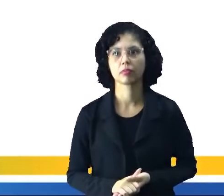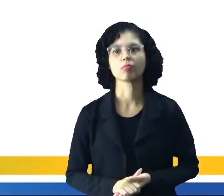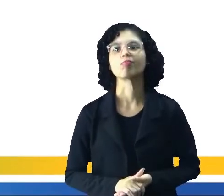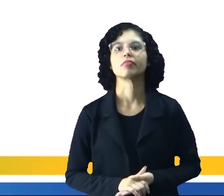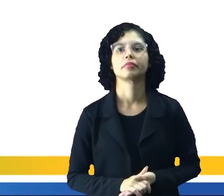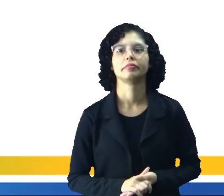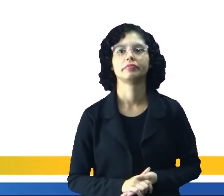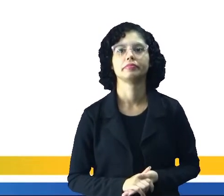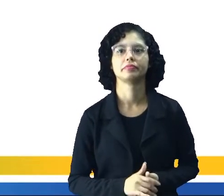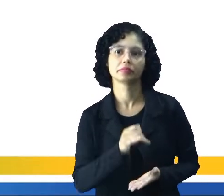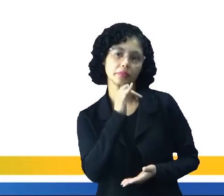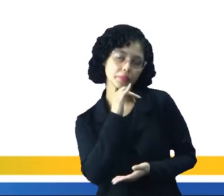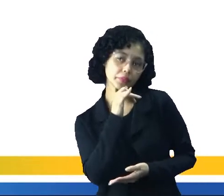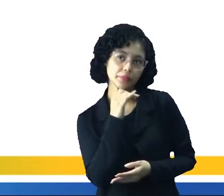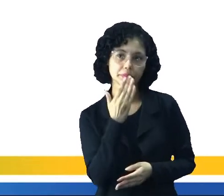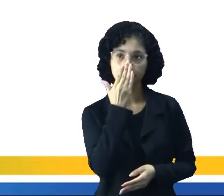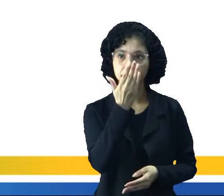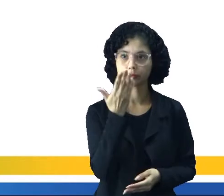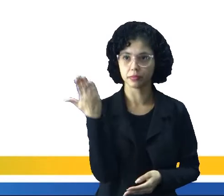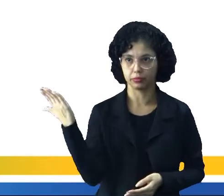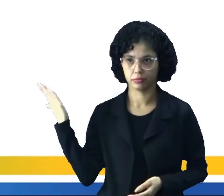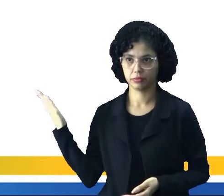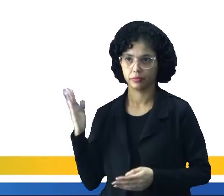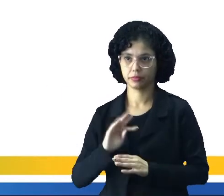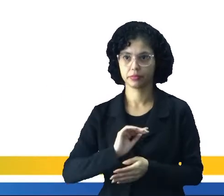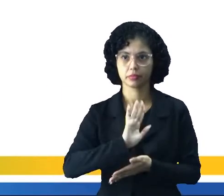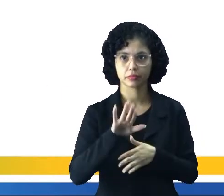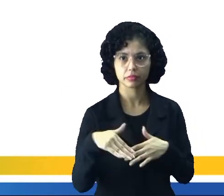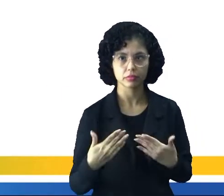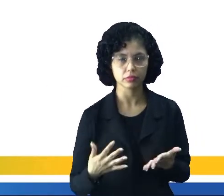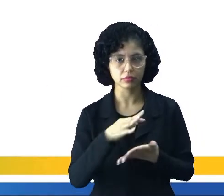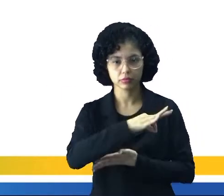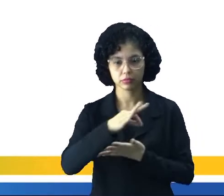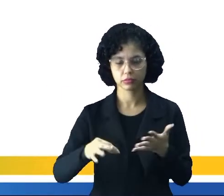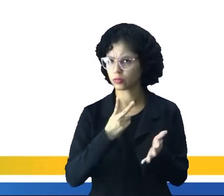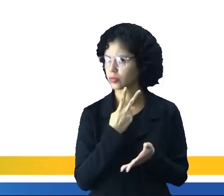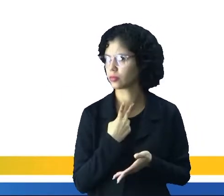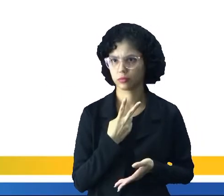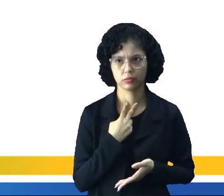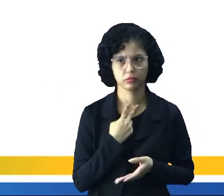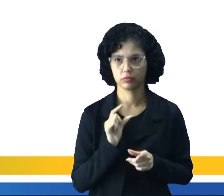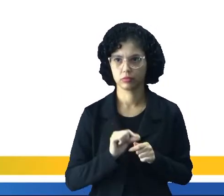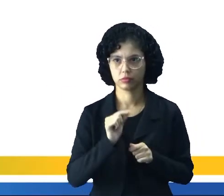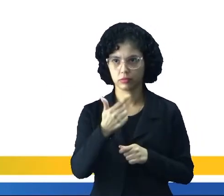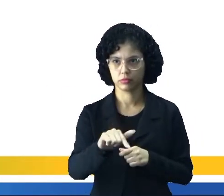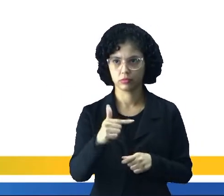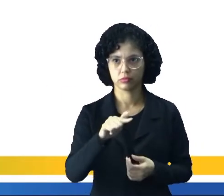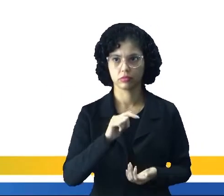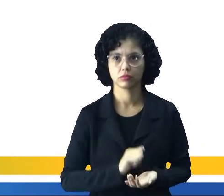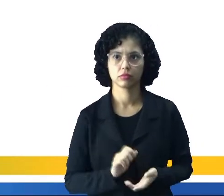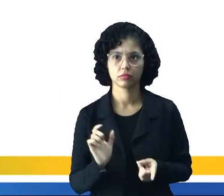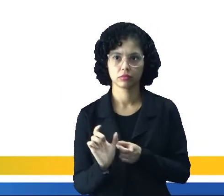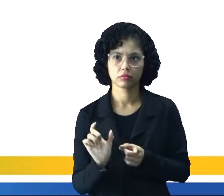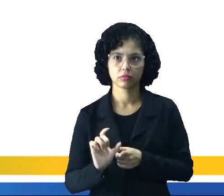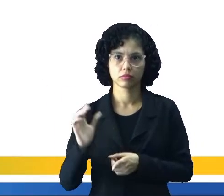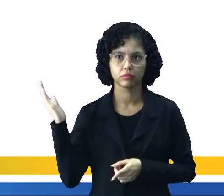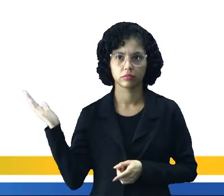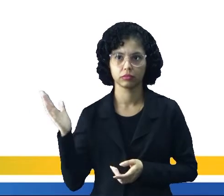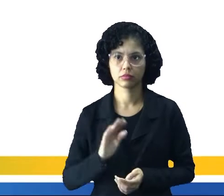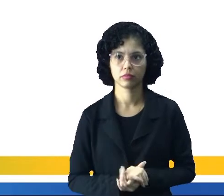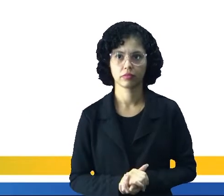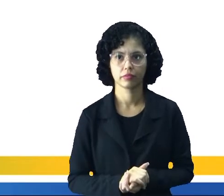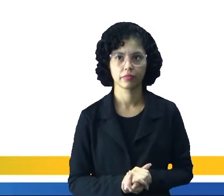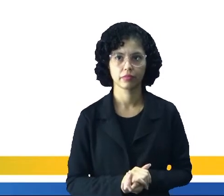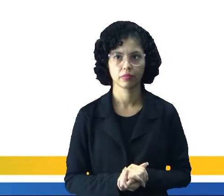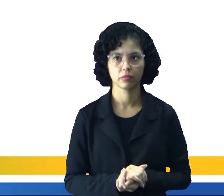lá. O exemplo a seguir, ele vai ilustrar o tipo de repetição que não se deve fazer. Vamos ver. Né?